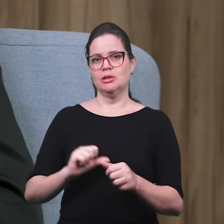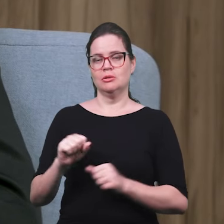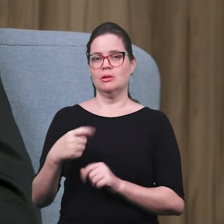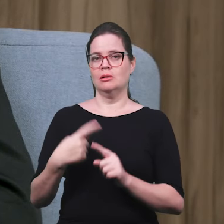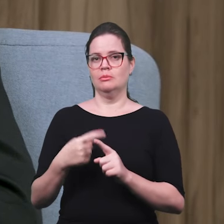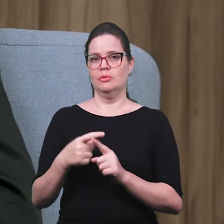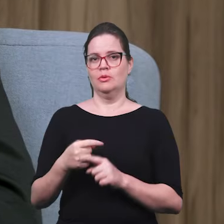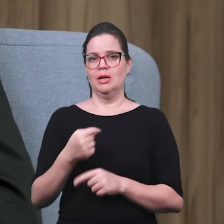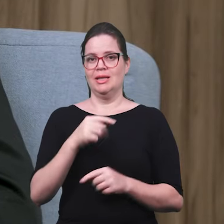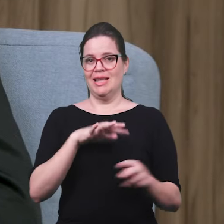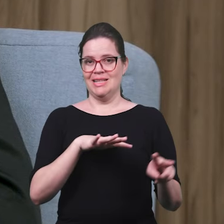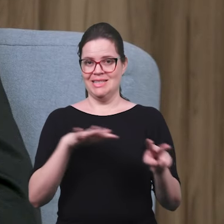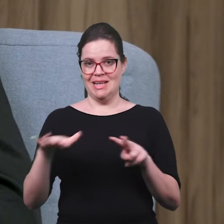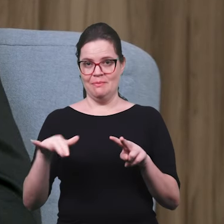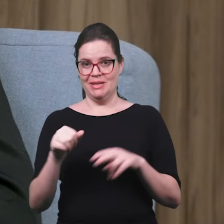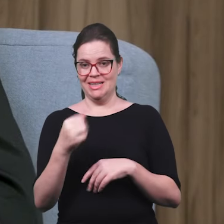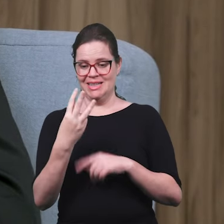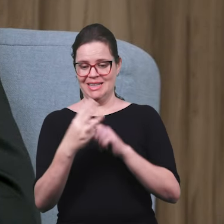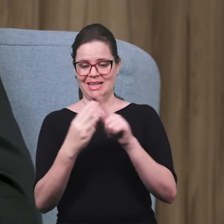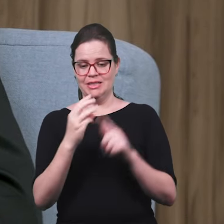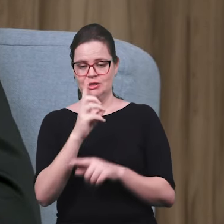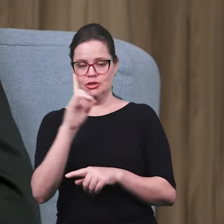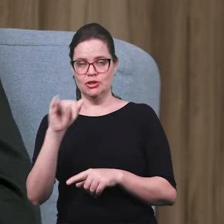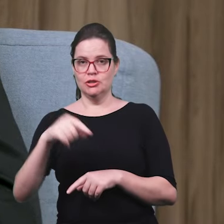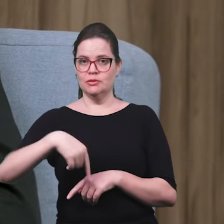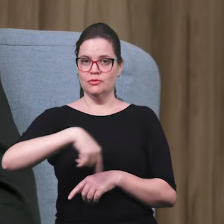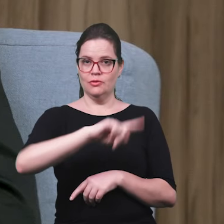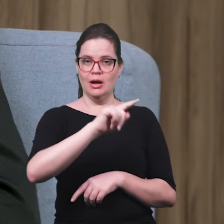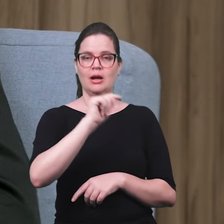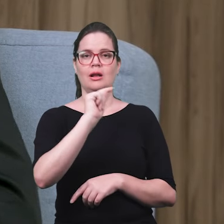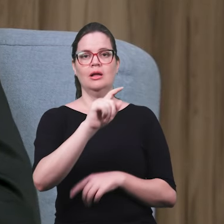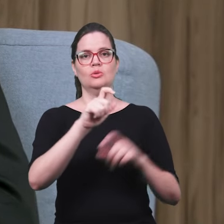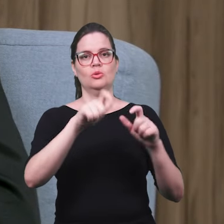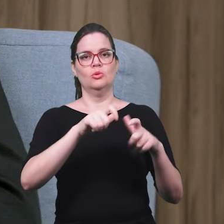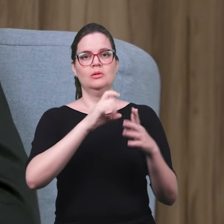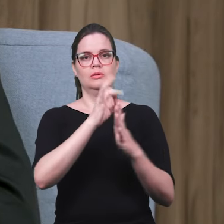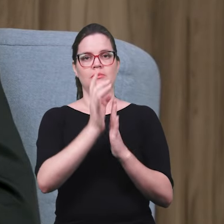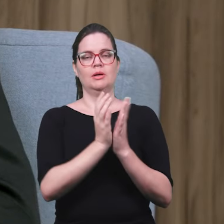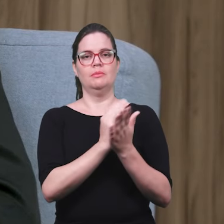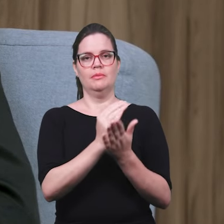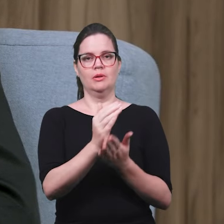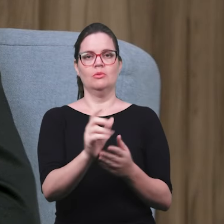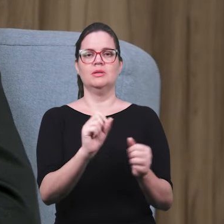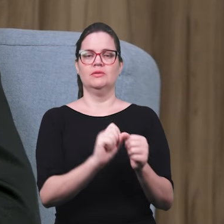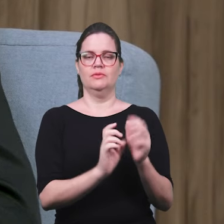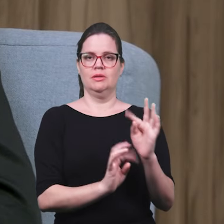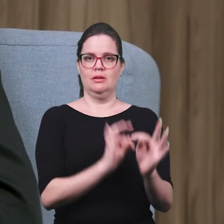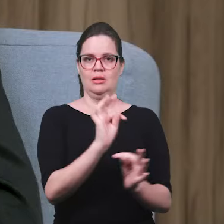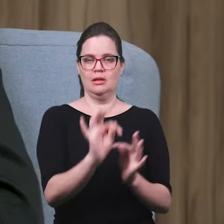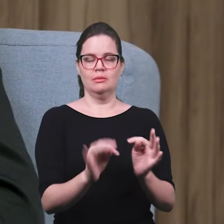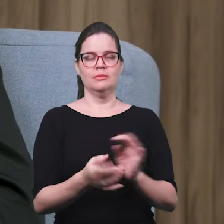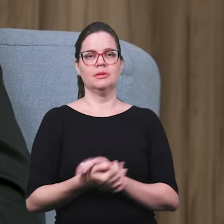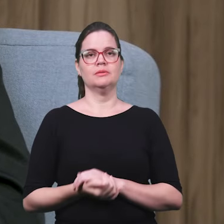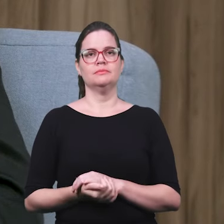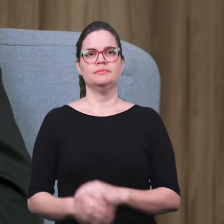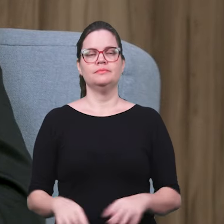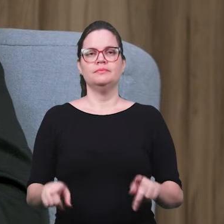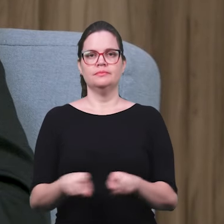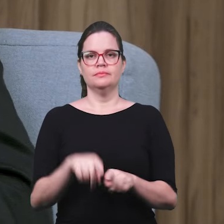porque 3 vezes na semana ele precisa ir para um lugar especializado para fazer o tratamento, e